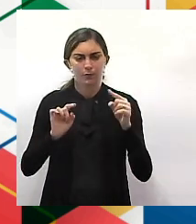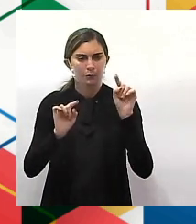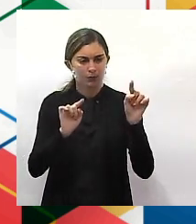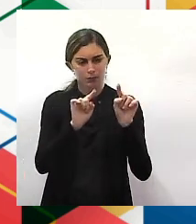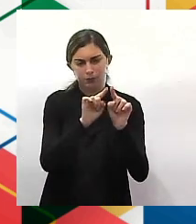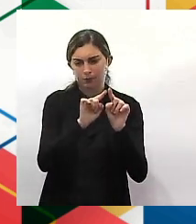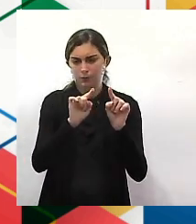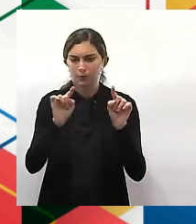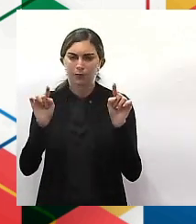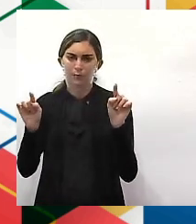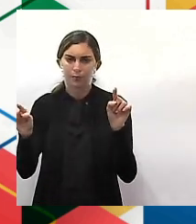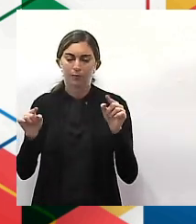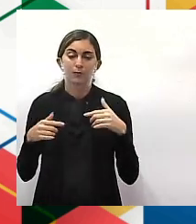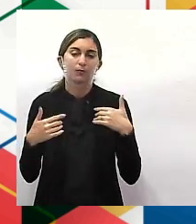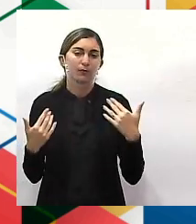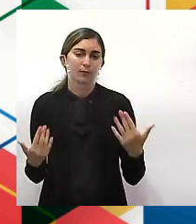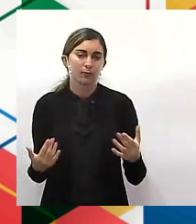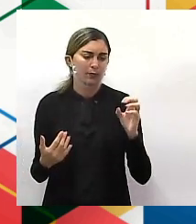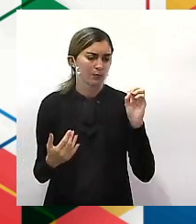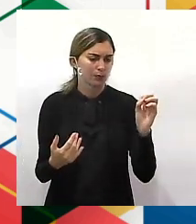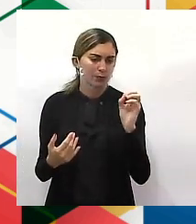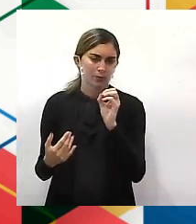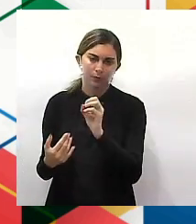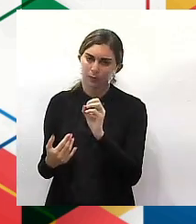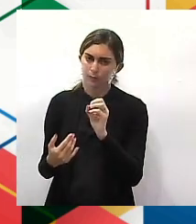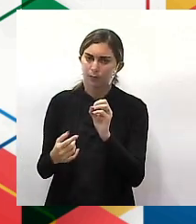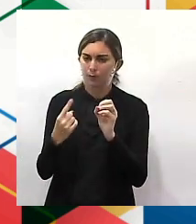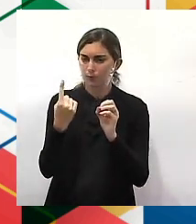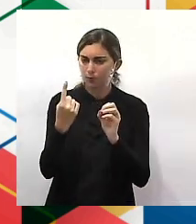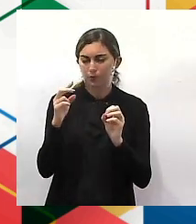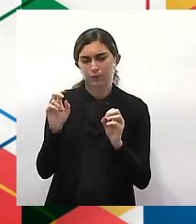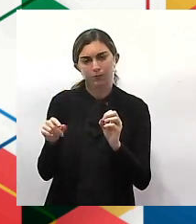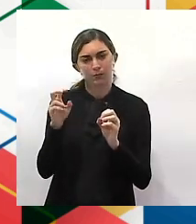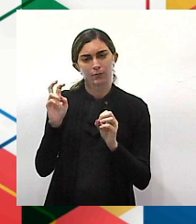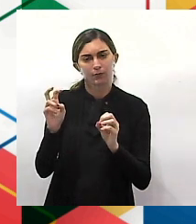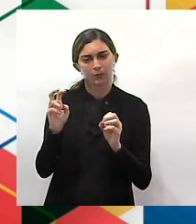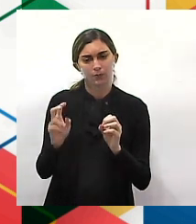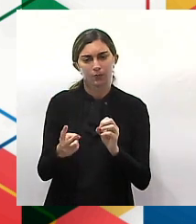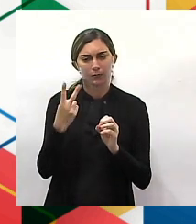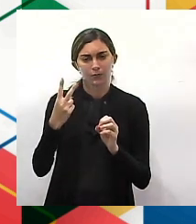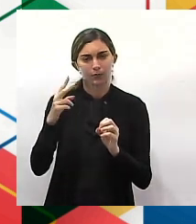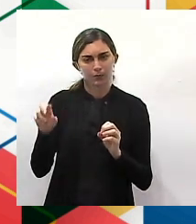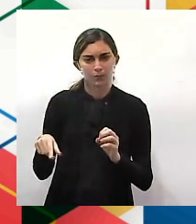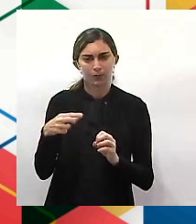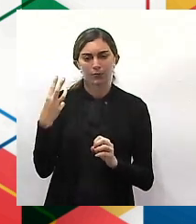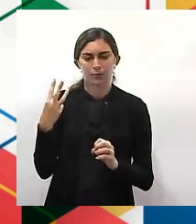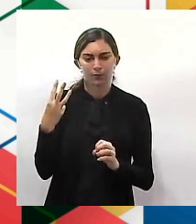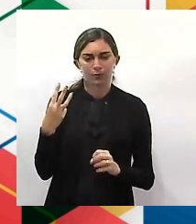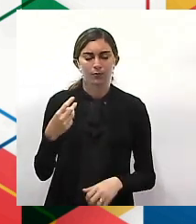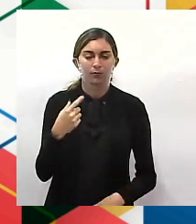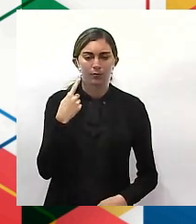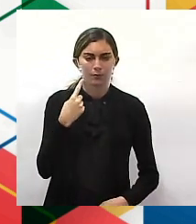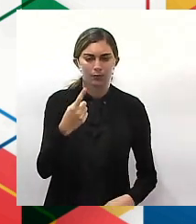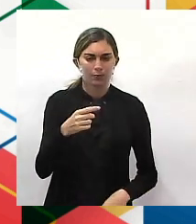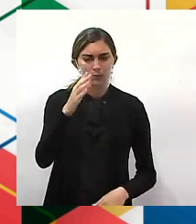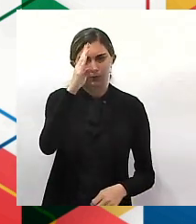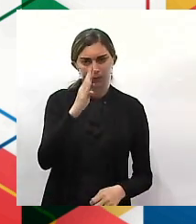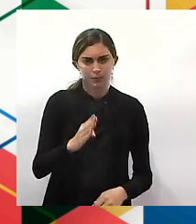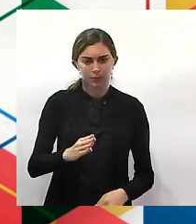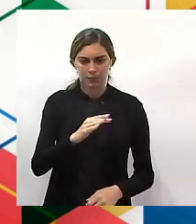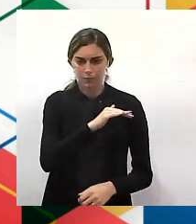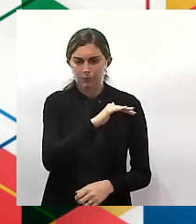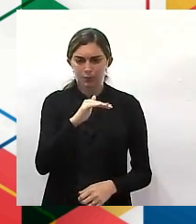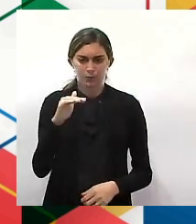pontos com coordenadas 0, 0, 1, 5 e 2, 3. Olha, eu coloquei aqui um plano cartesiano